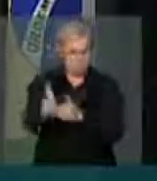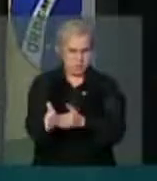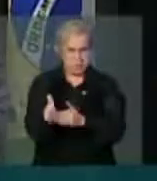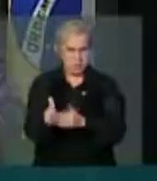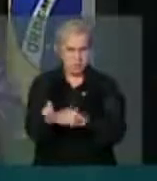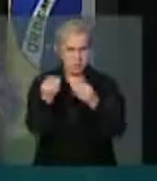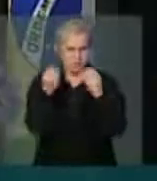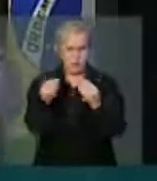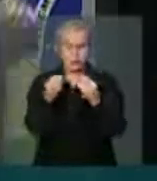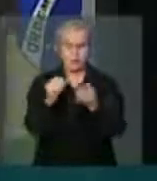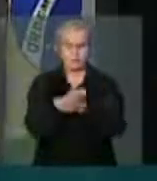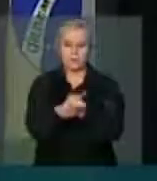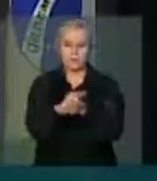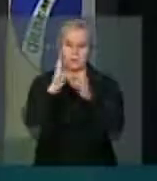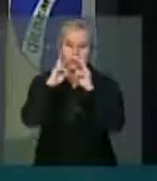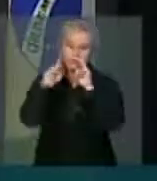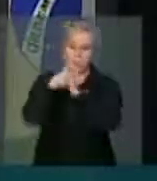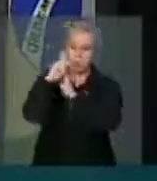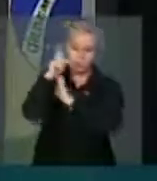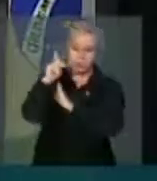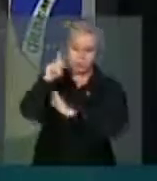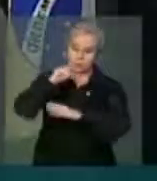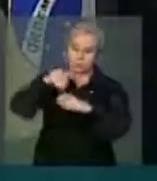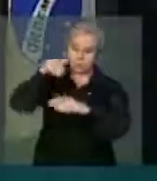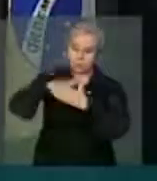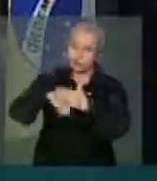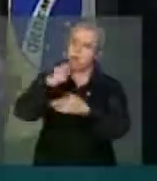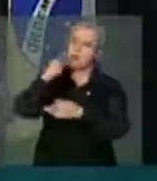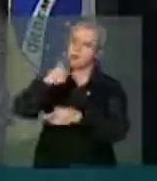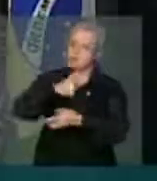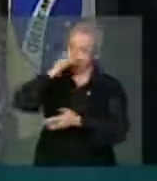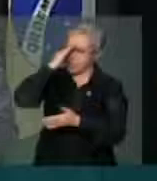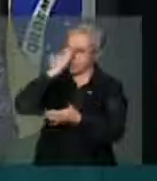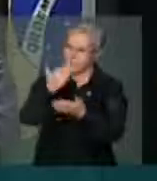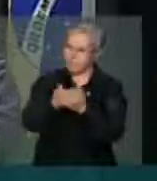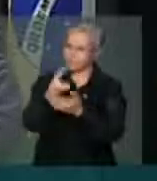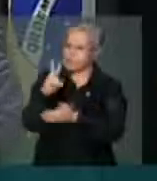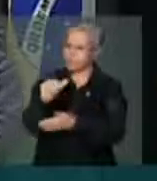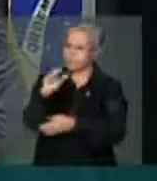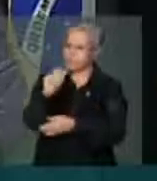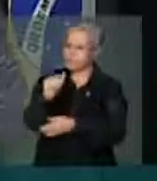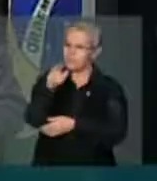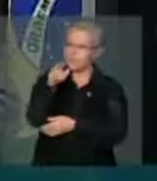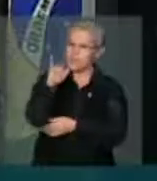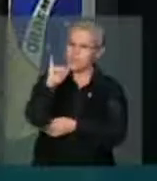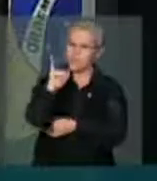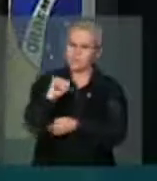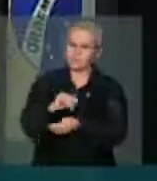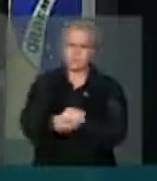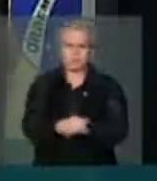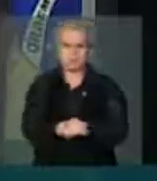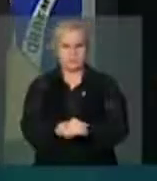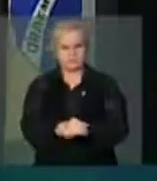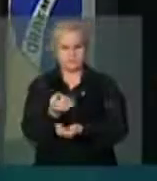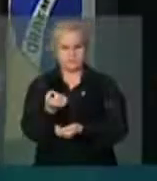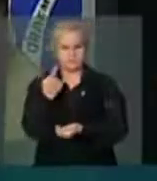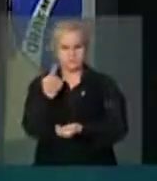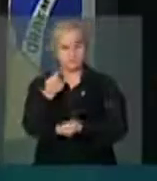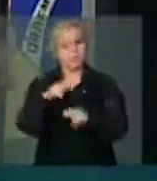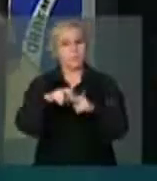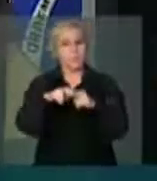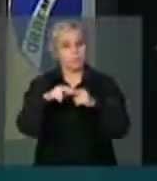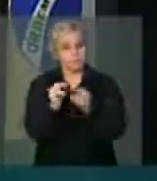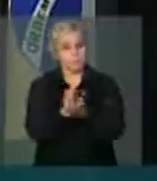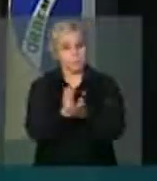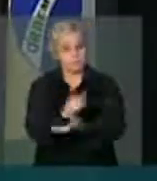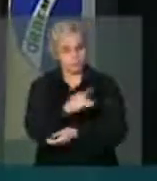o seu eleitor e diga: eu confio em Vaccari. Por isso que o PT